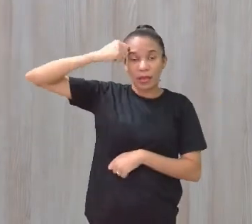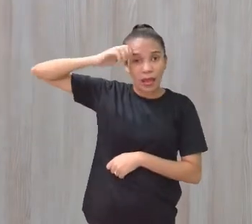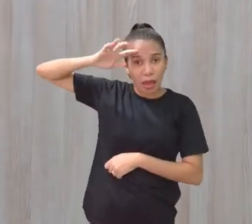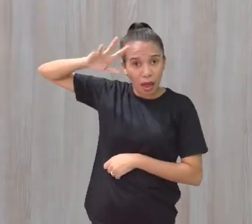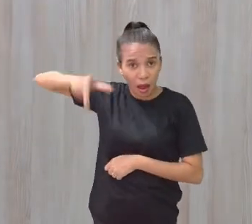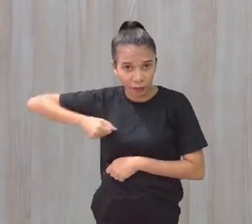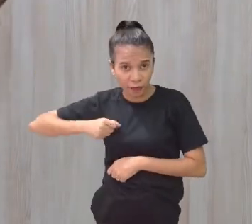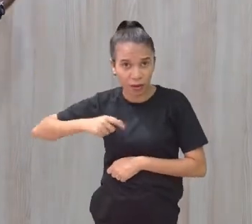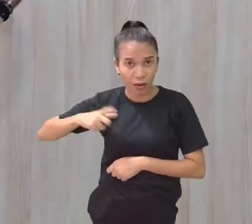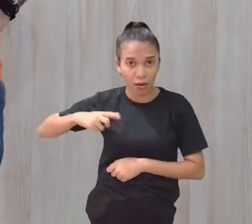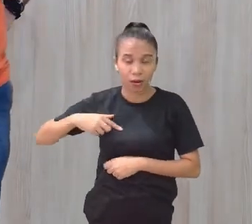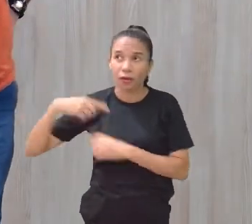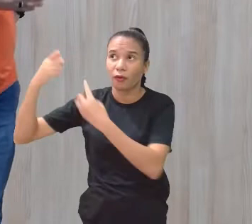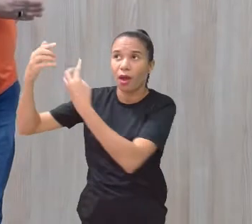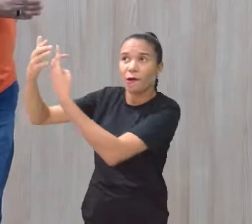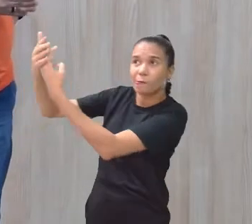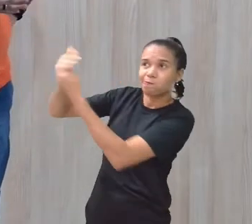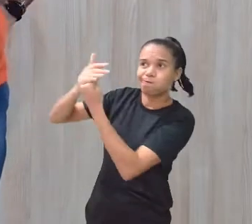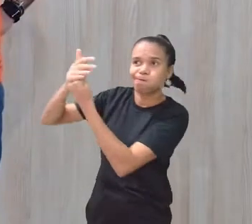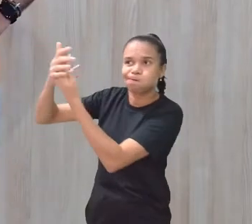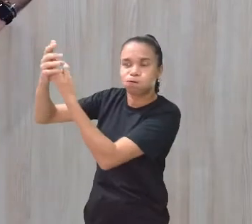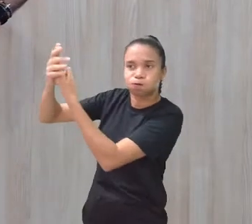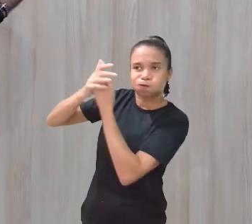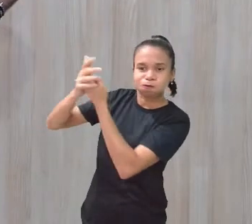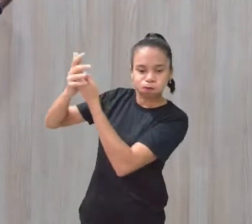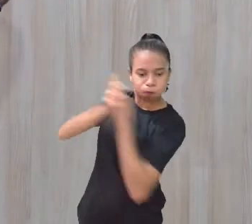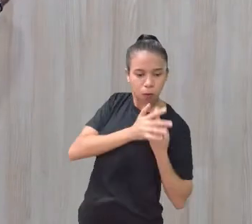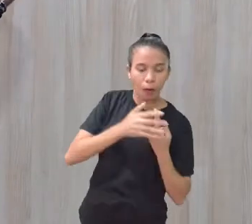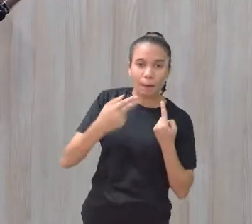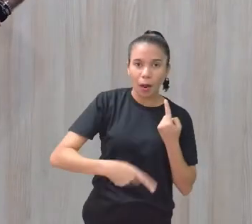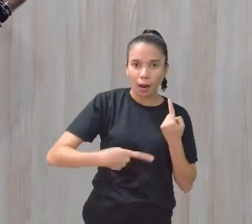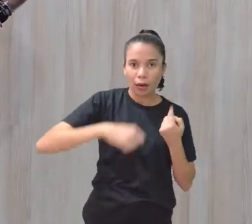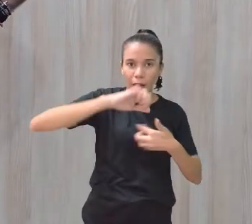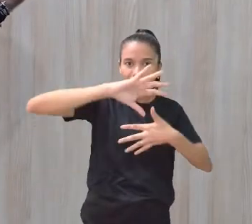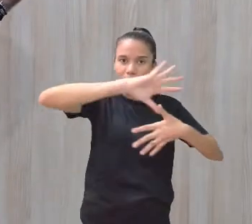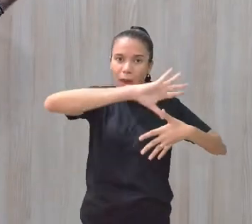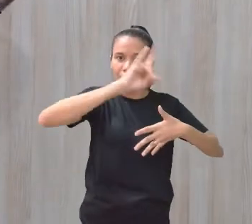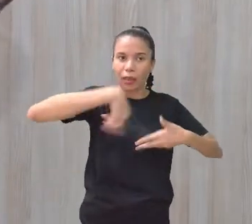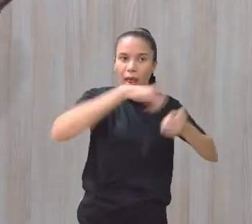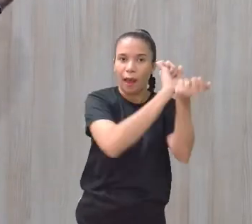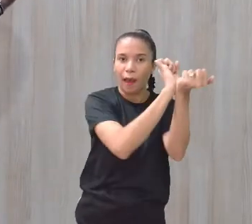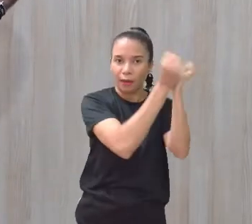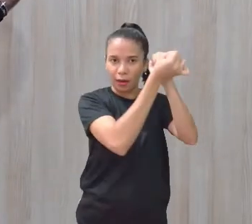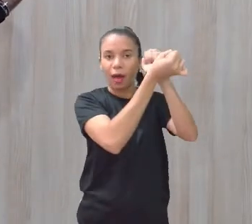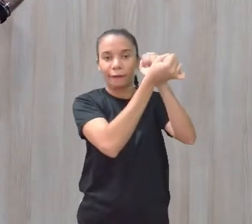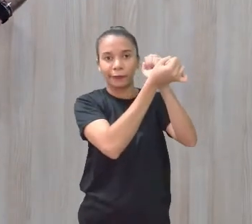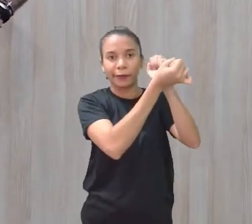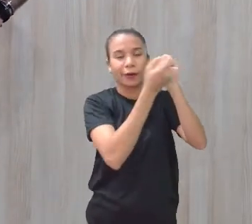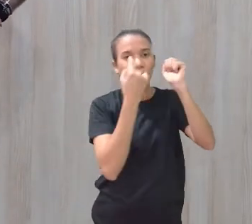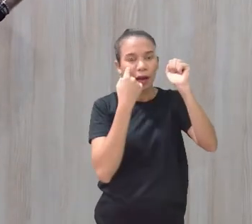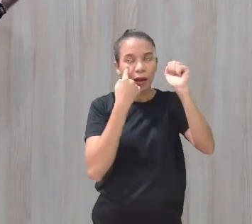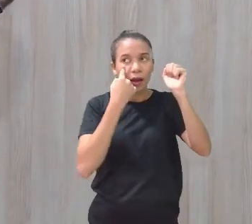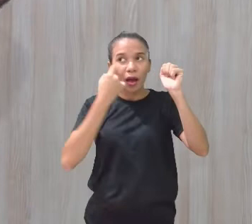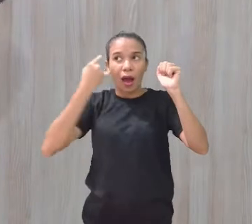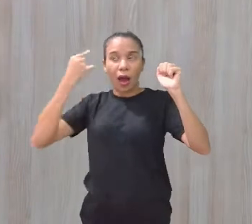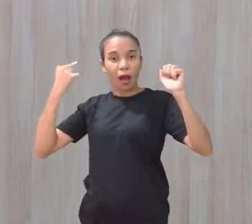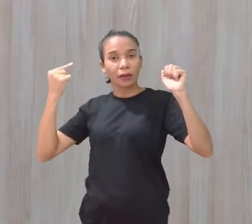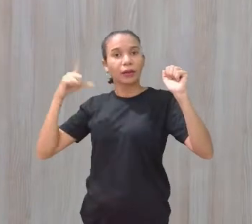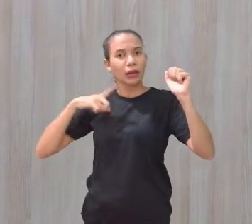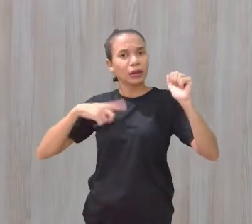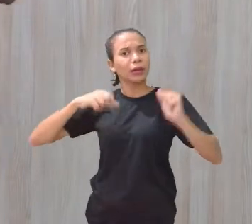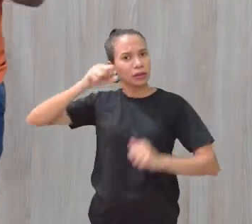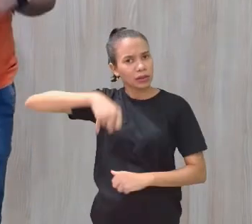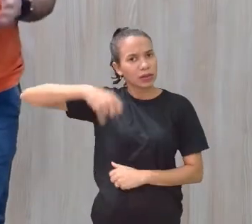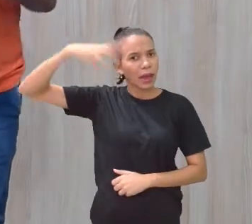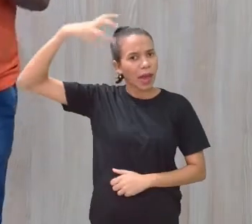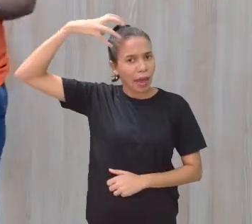que foram trazidos para a América, né, ou levados para a Europa como escravos, às vezes, né, entre aqueles escravos estavam